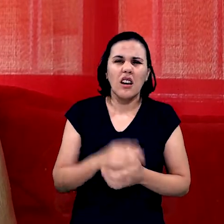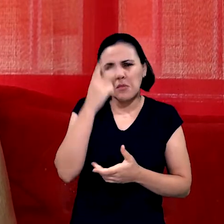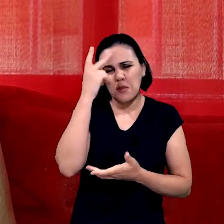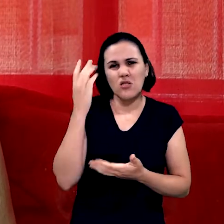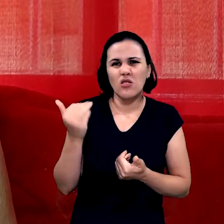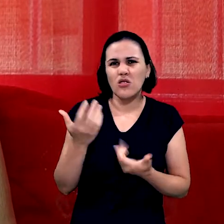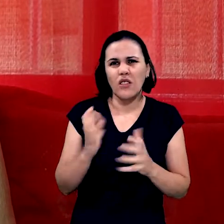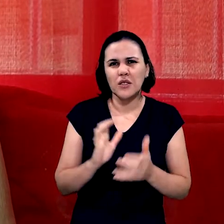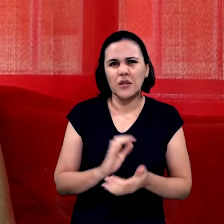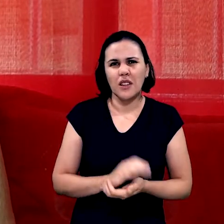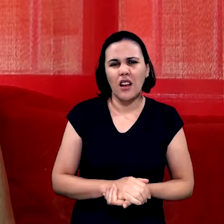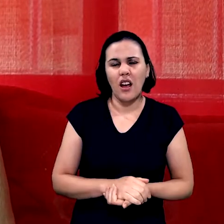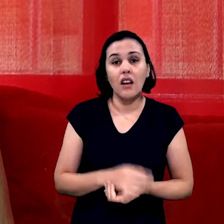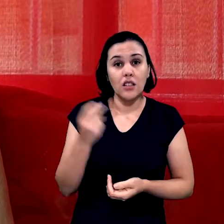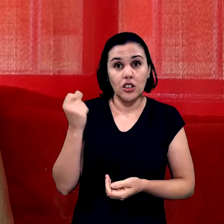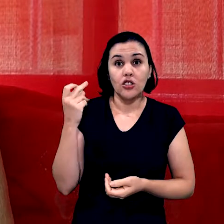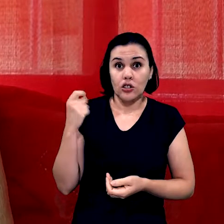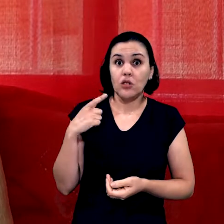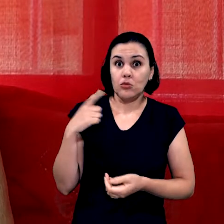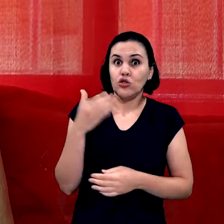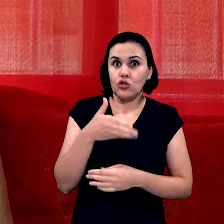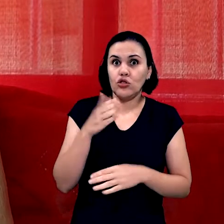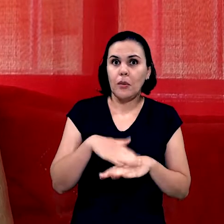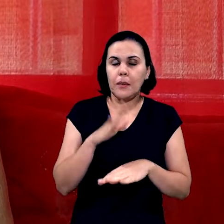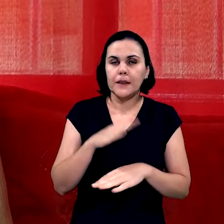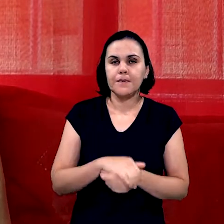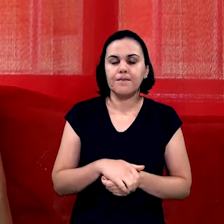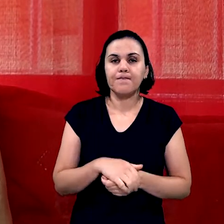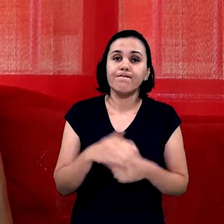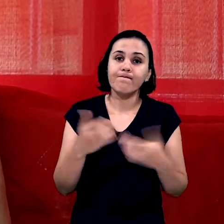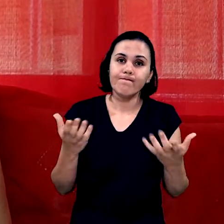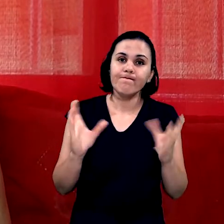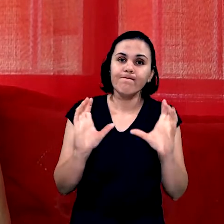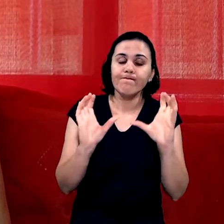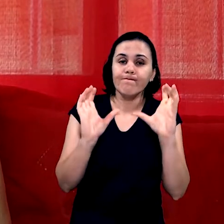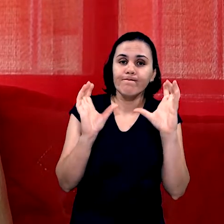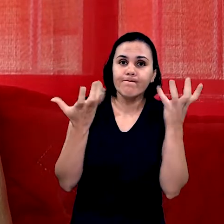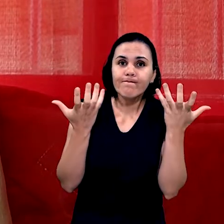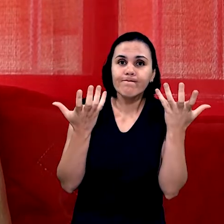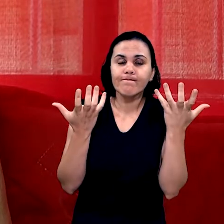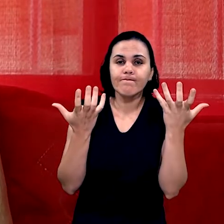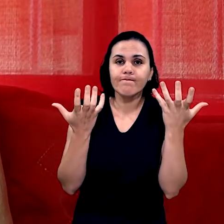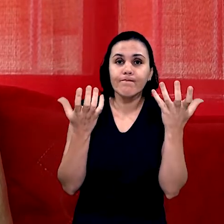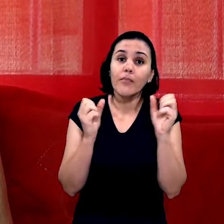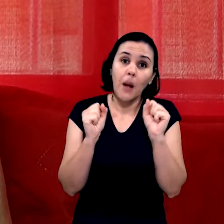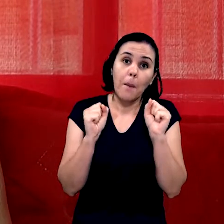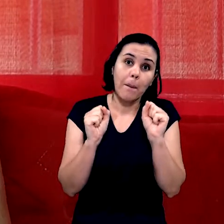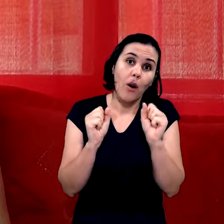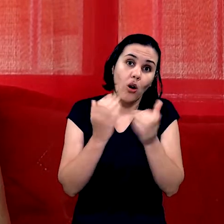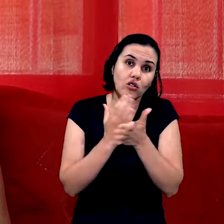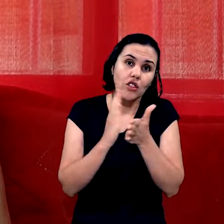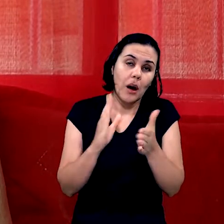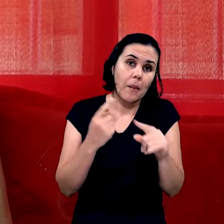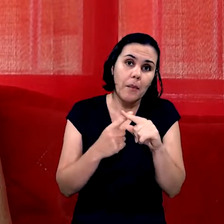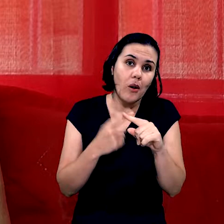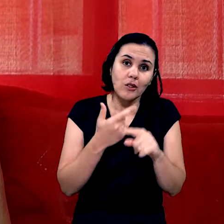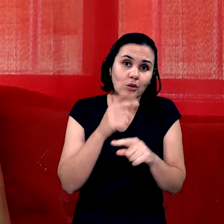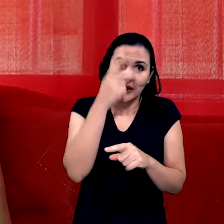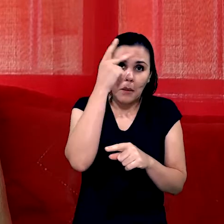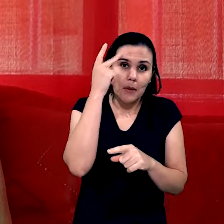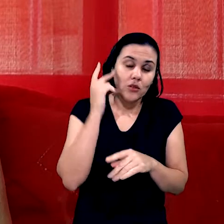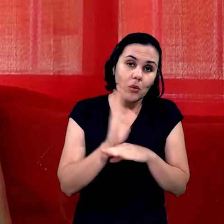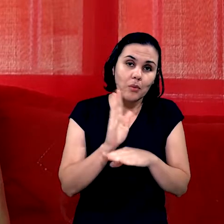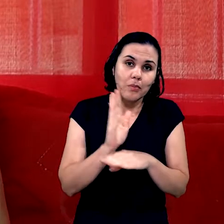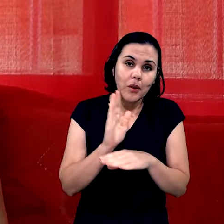a mocidade não participa mais. Antigamente participava. Então a festa tá, pode acabar, né? Porque não tem